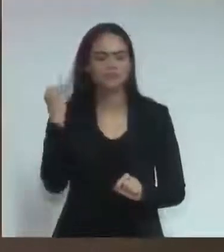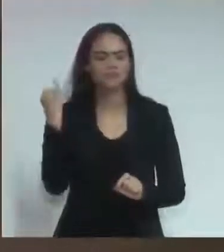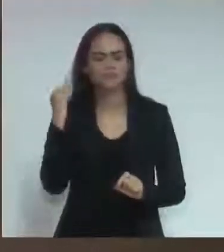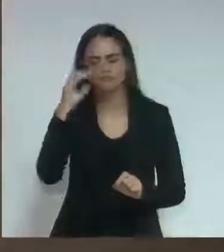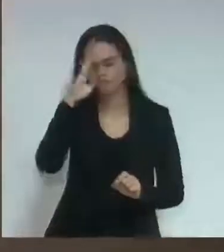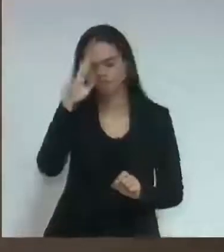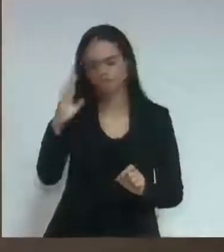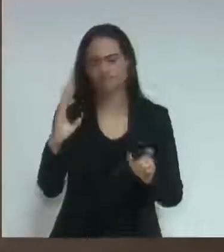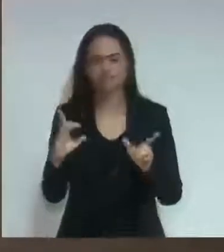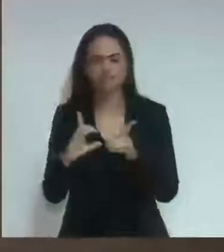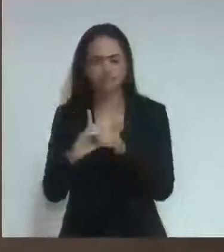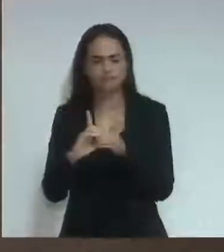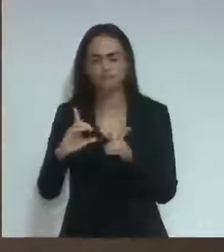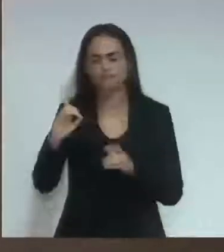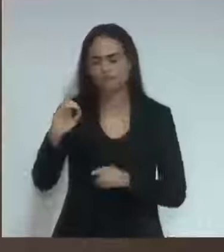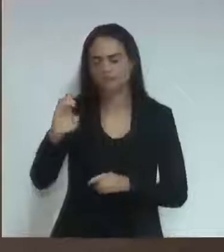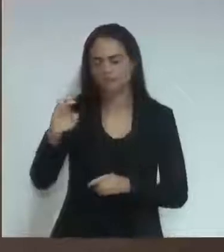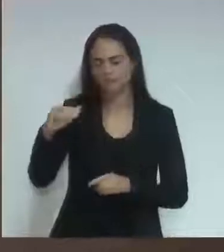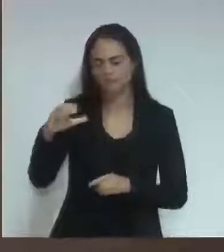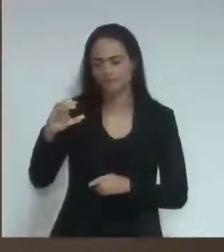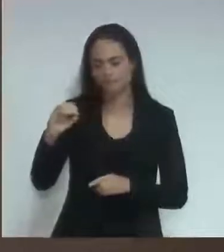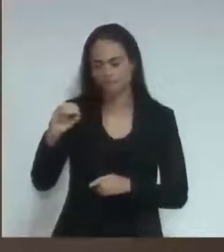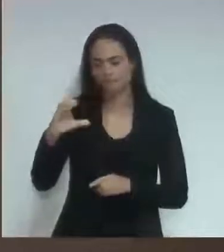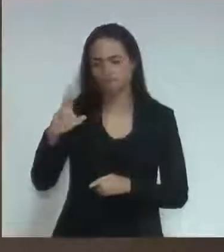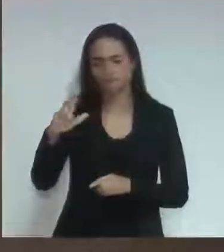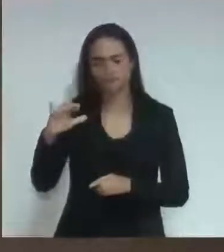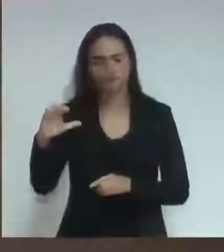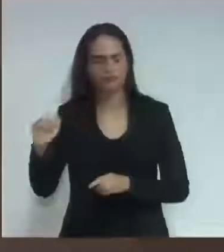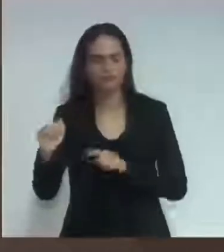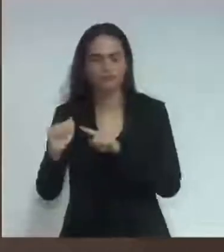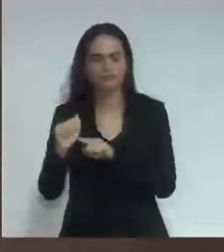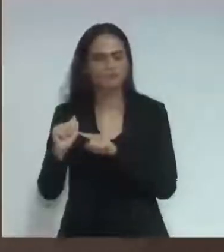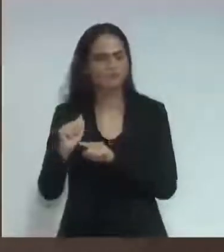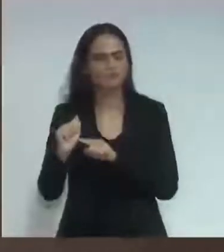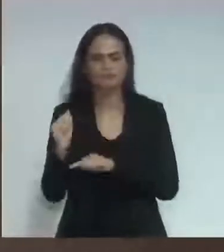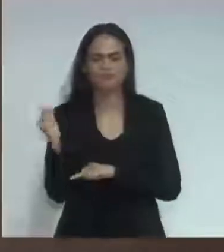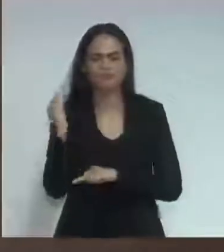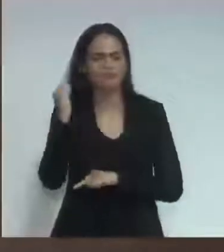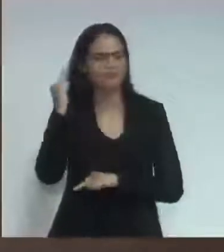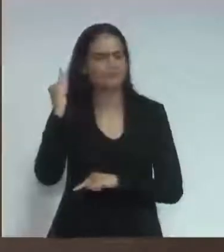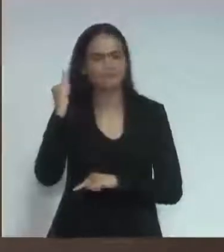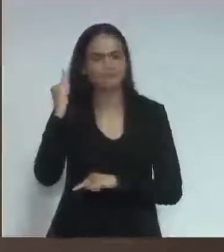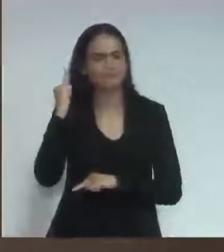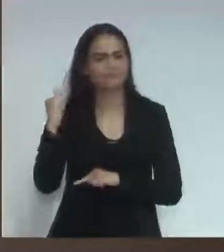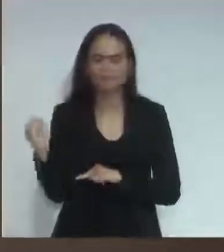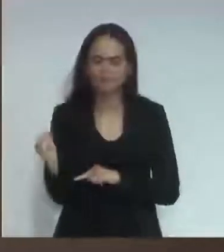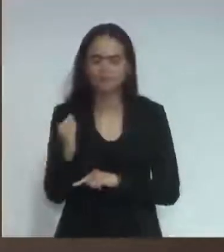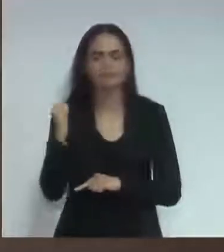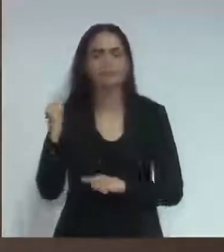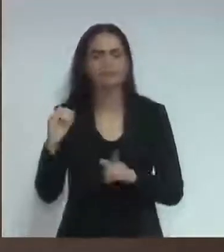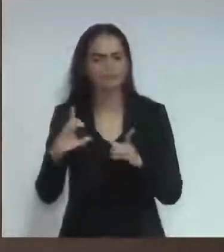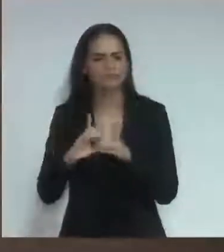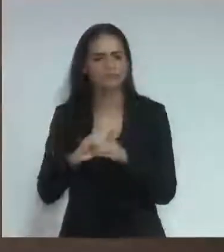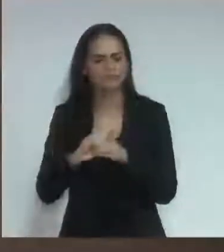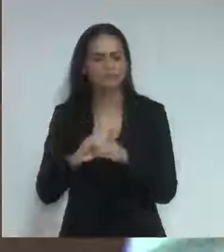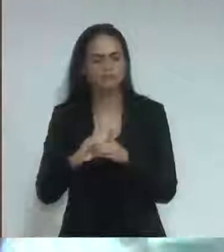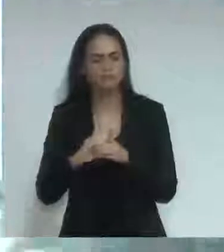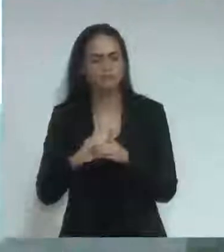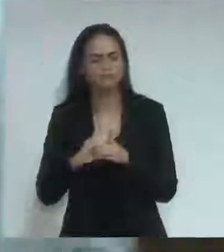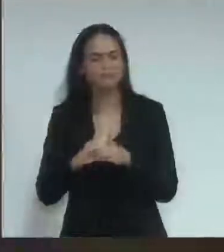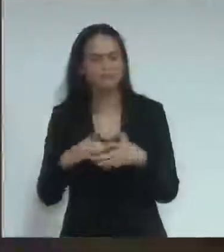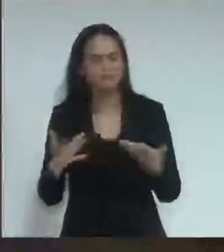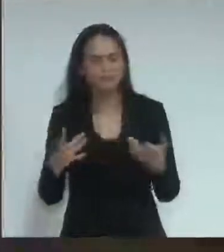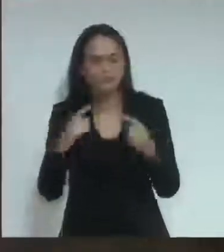né? A democracia, no meu ponto de vista, é um valor em si, não pode ser nunca contestada,